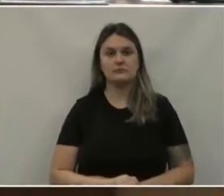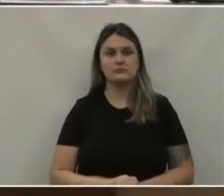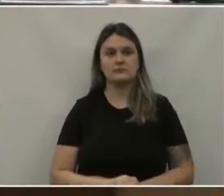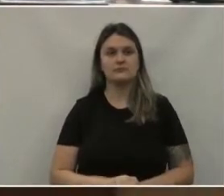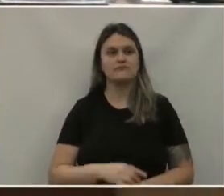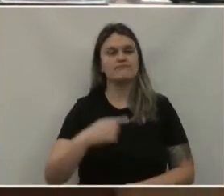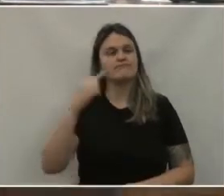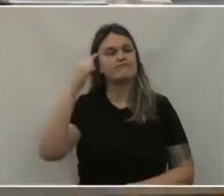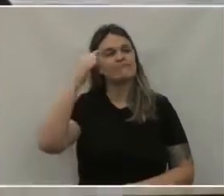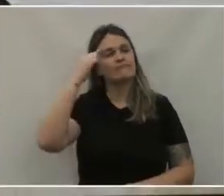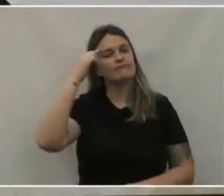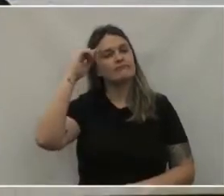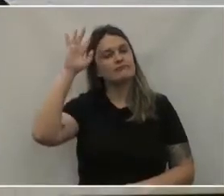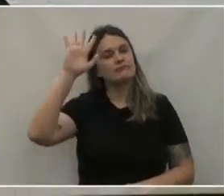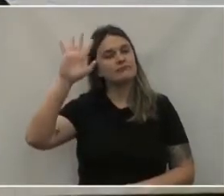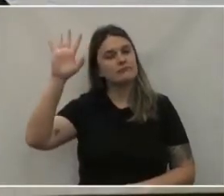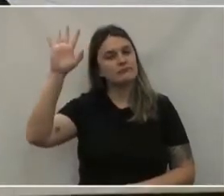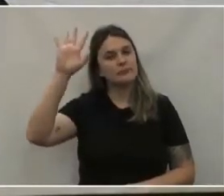Para refletir.